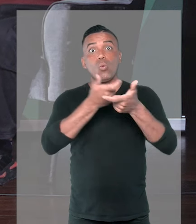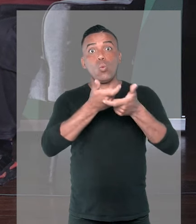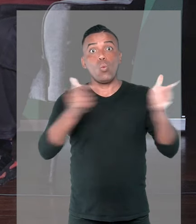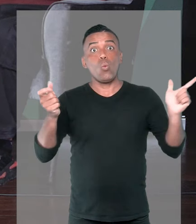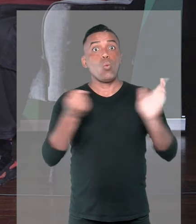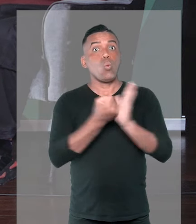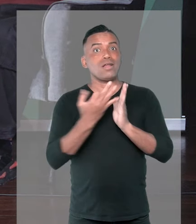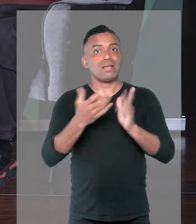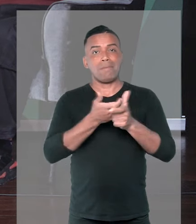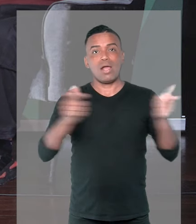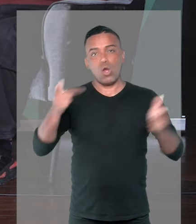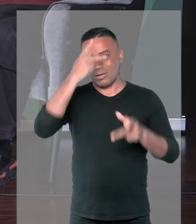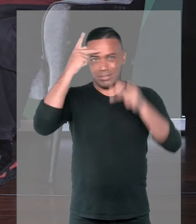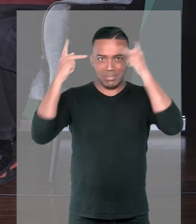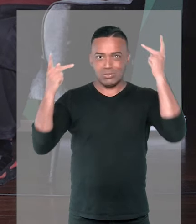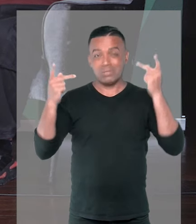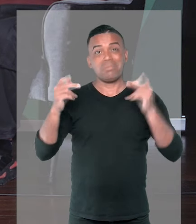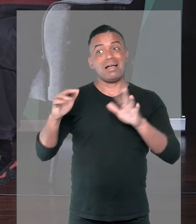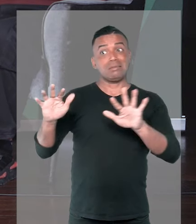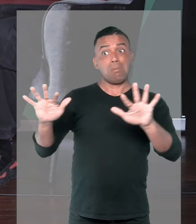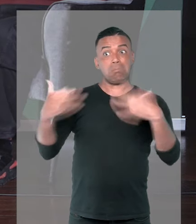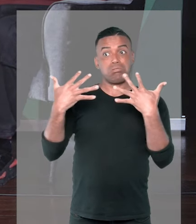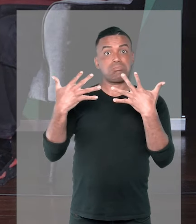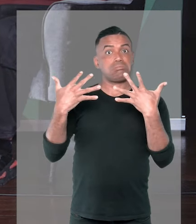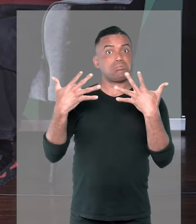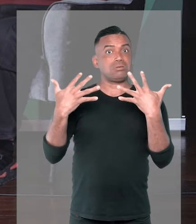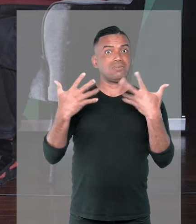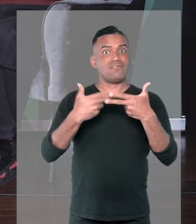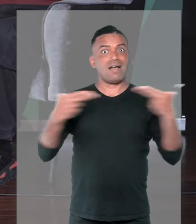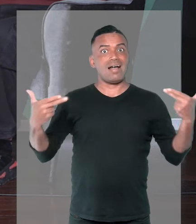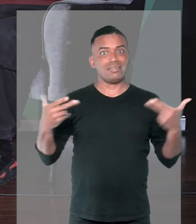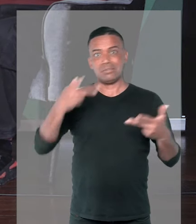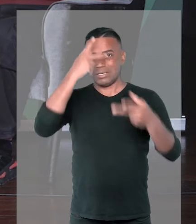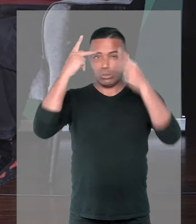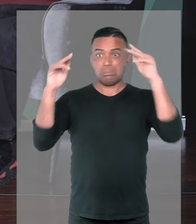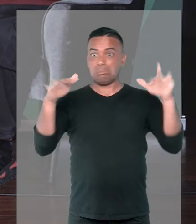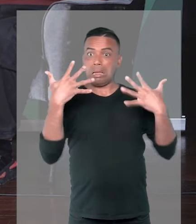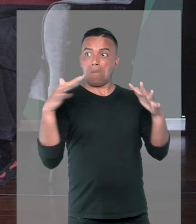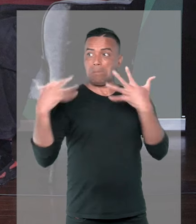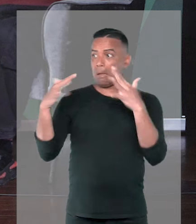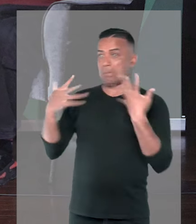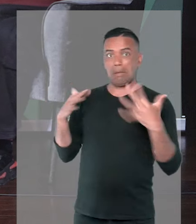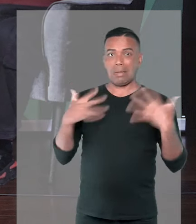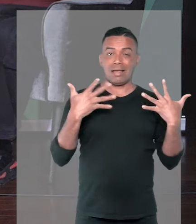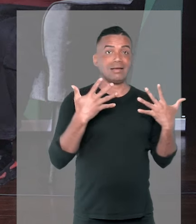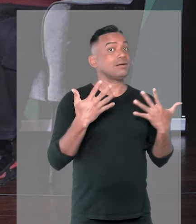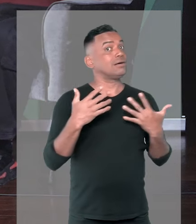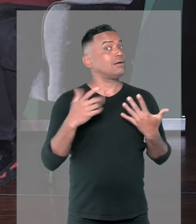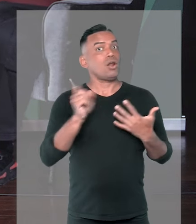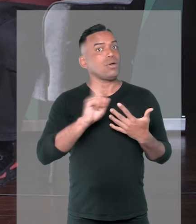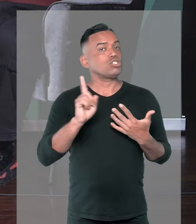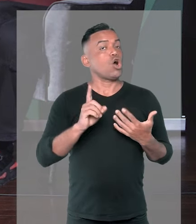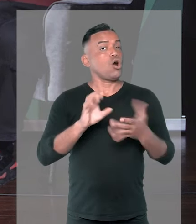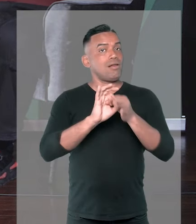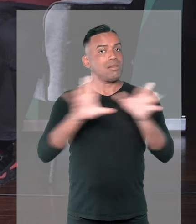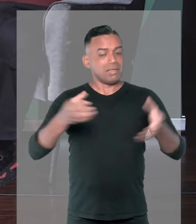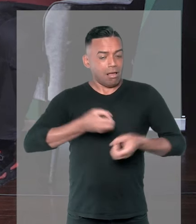mas ao mesmo tempo você tem muito mais gente olhando para você nãoé A liberdade não é só a sua liberdade de